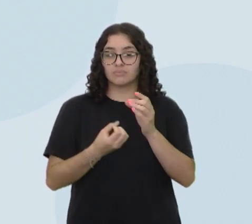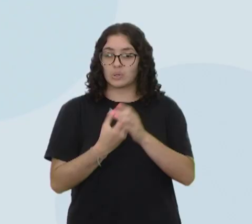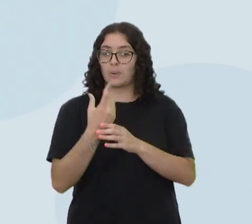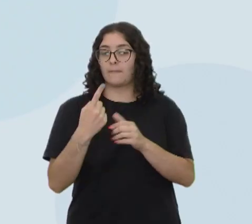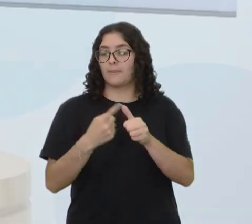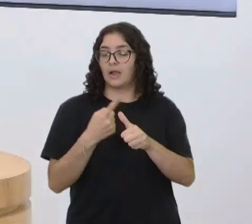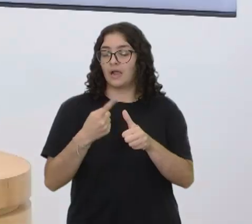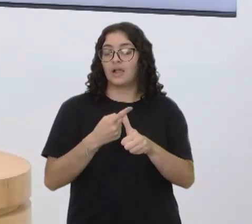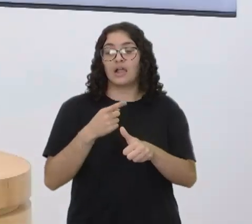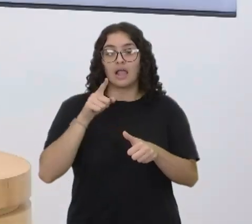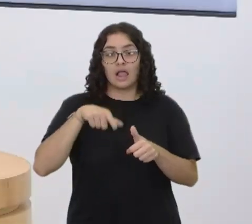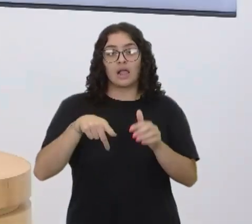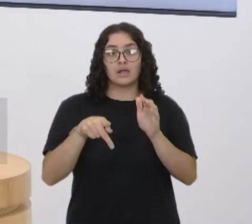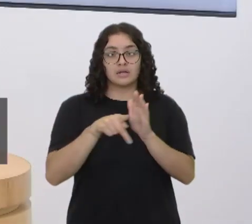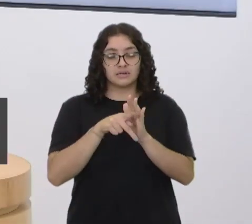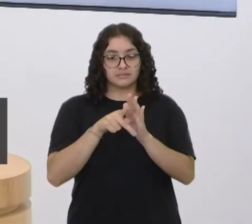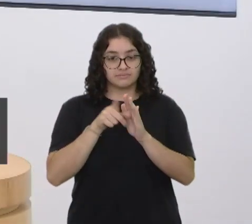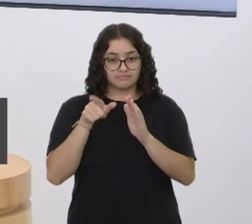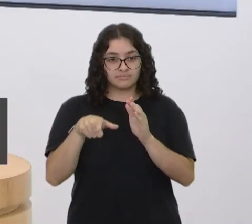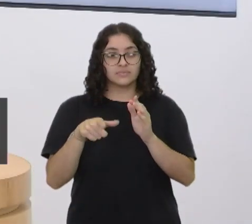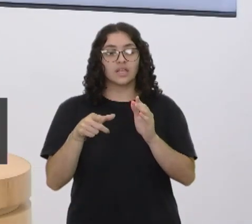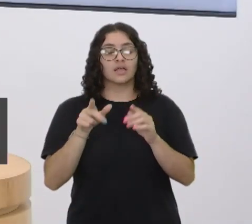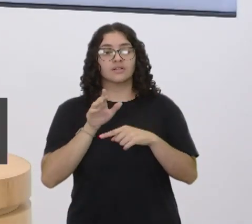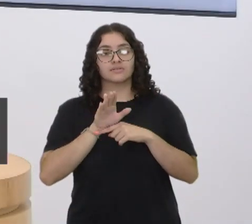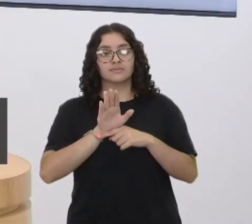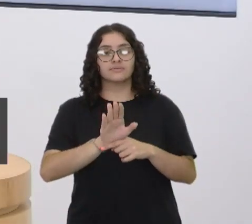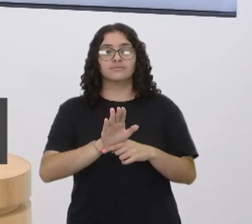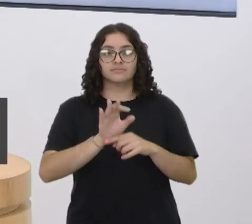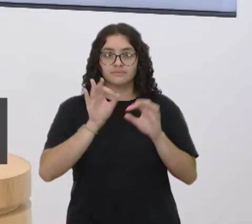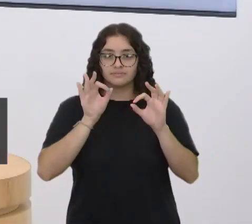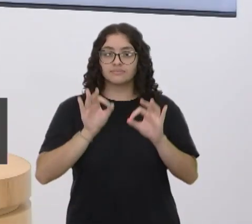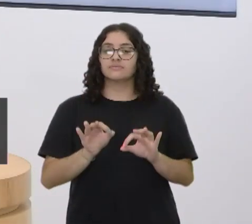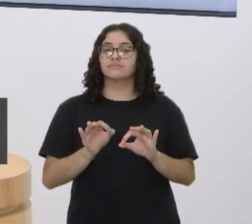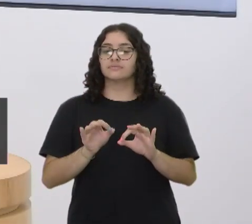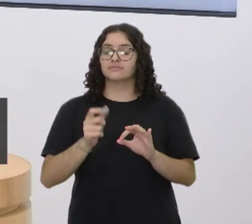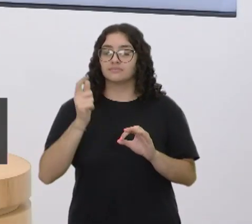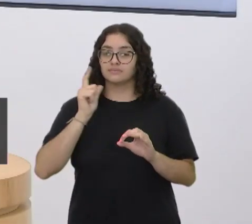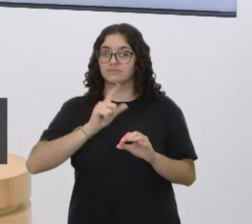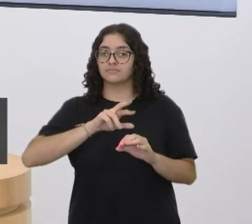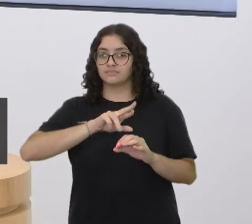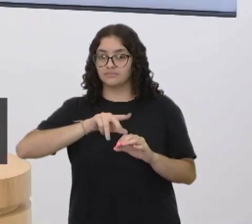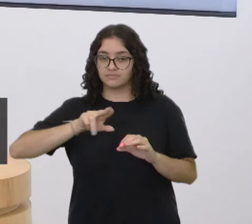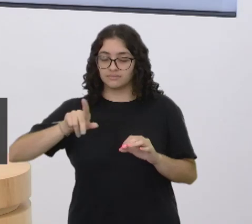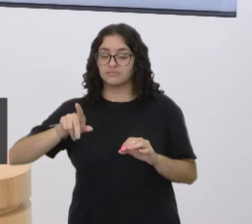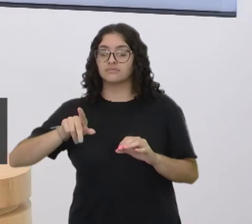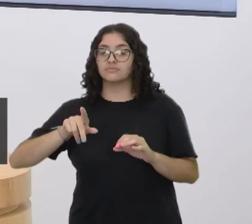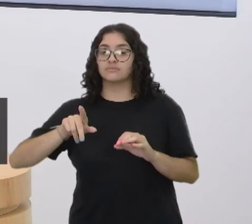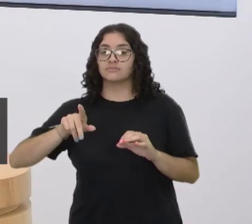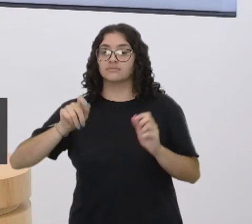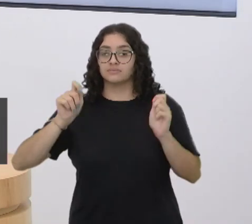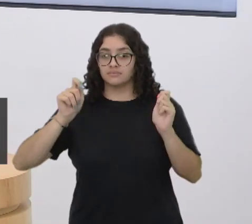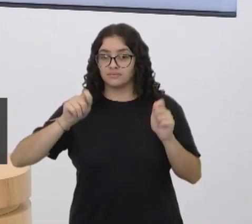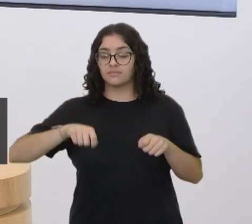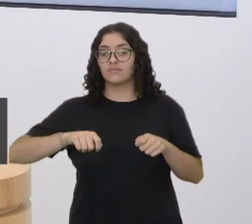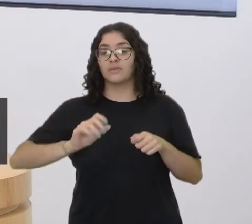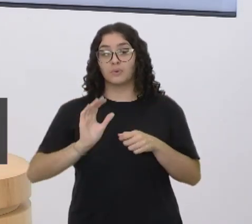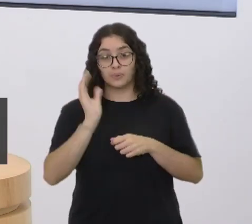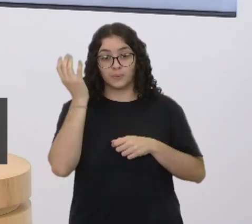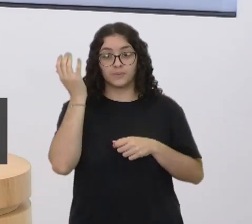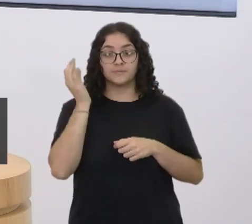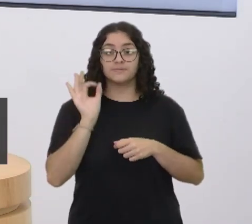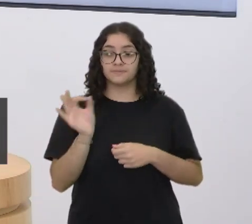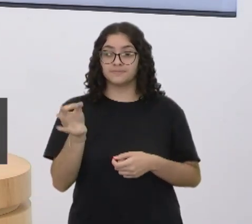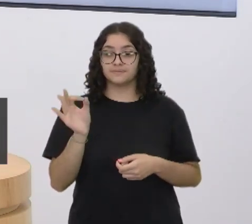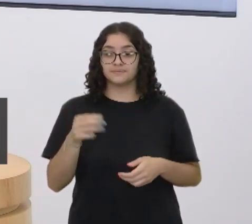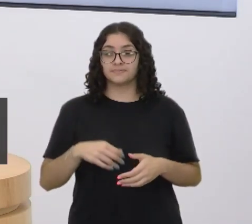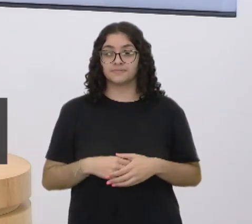esses são os serviços que dão suporte para justamente todos os outros serviços estarem acontecendo,